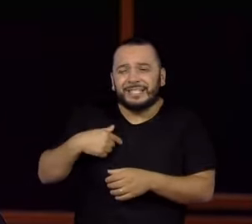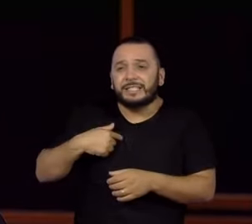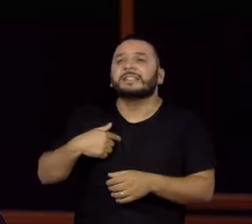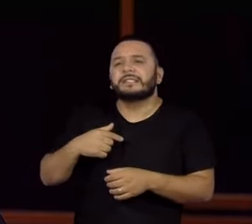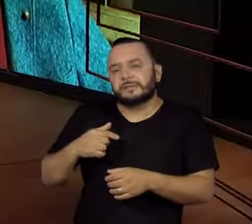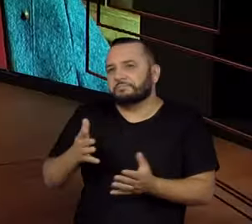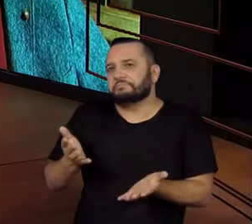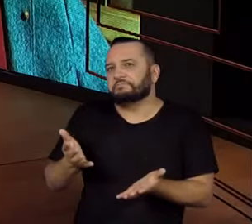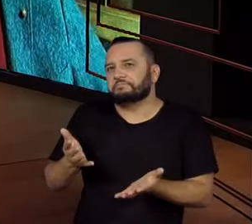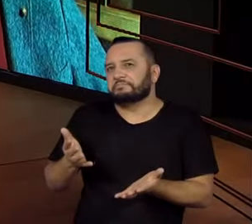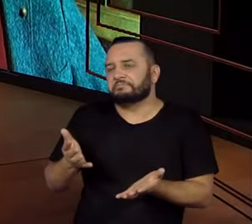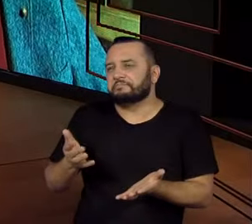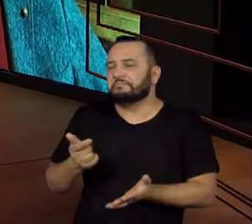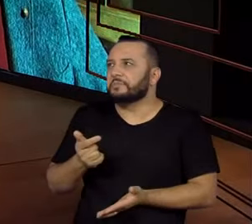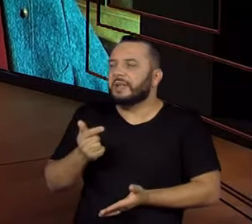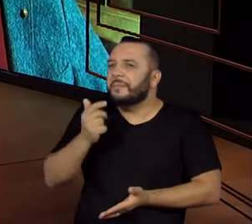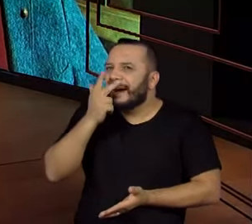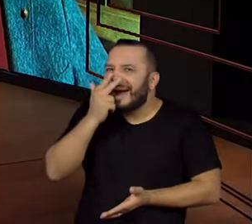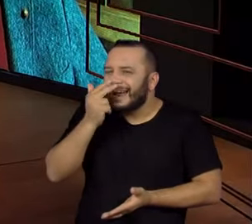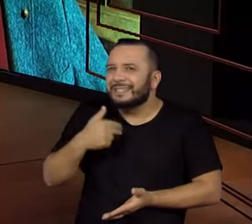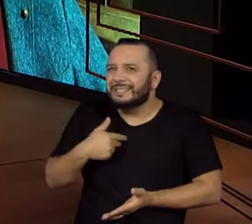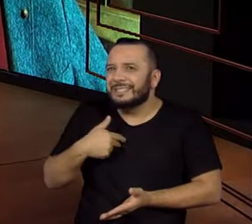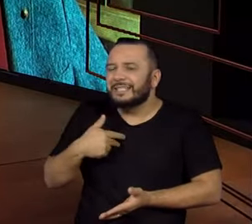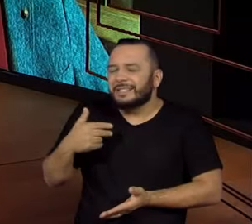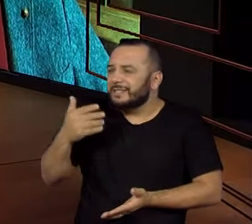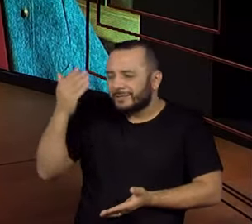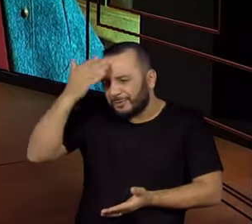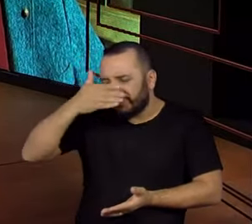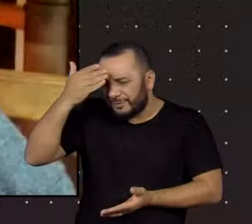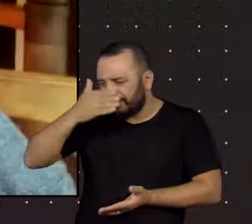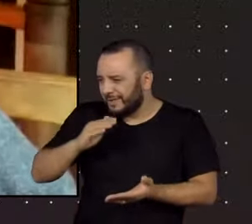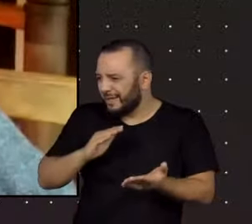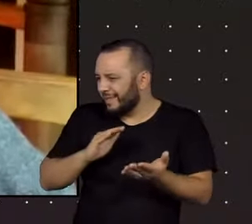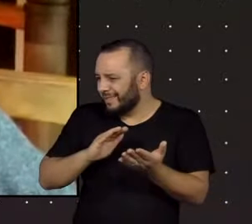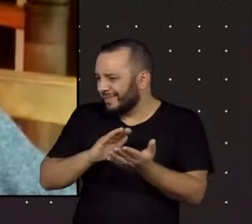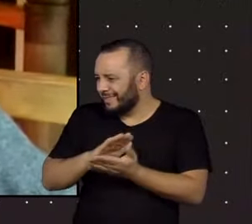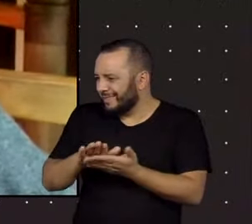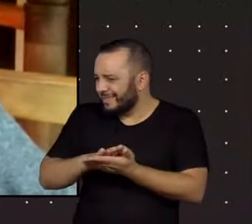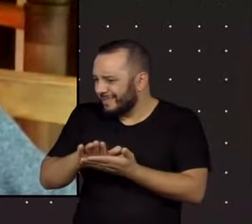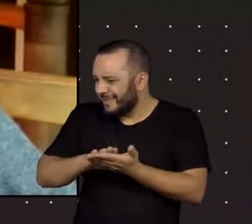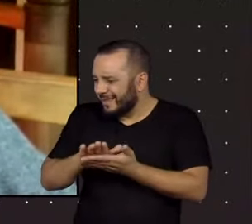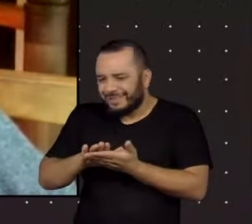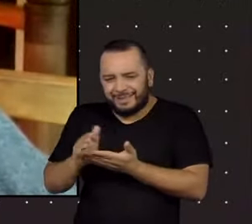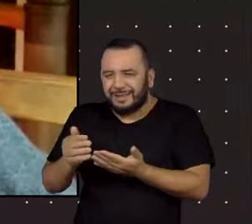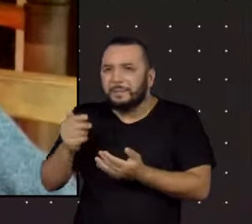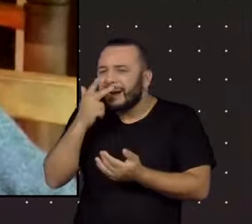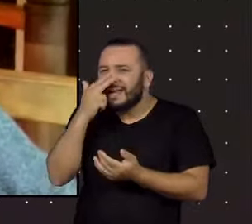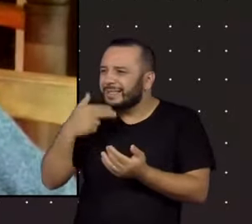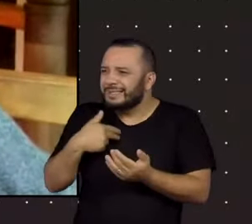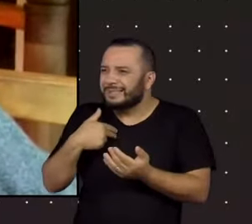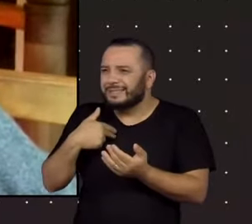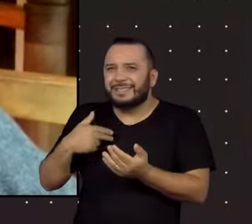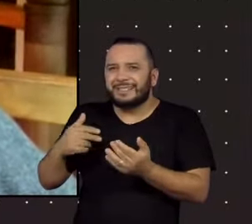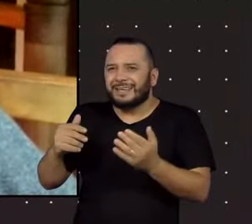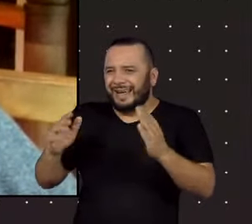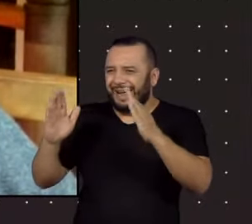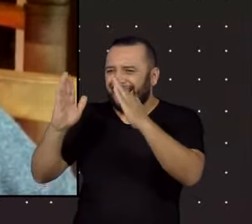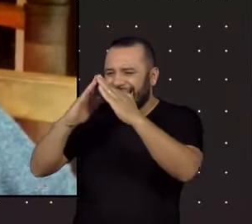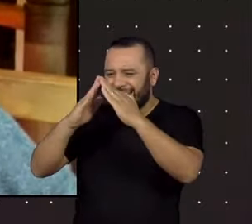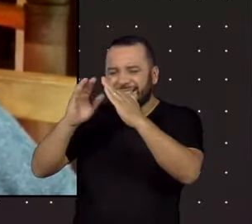passa, a gente não via absolutamente nenhum tipo de coloração. As casas eram